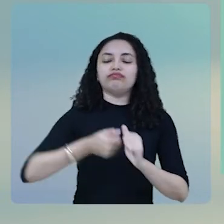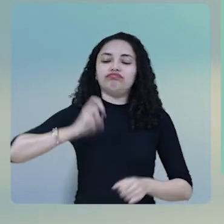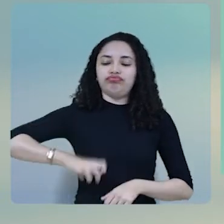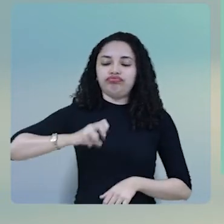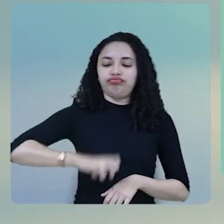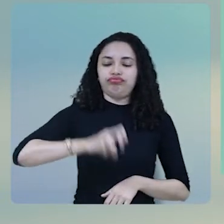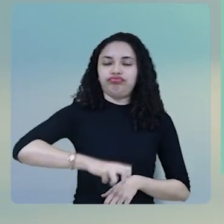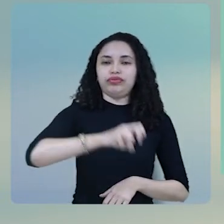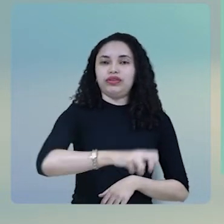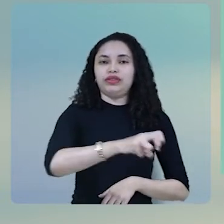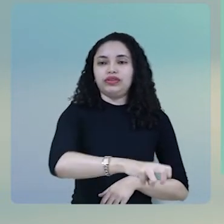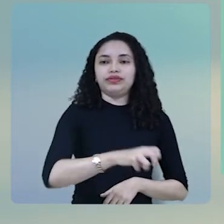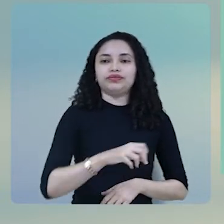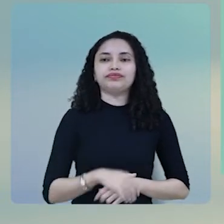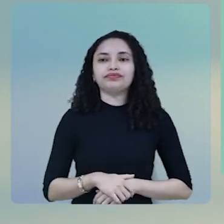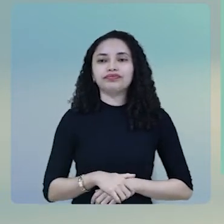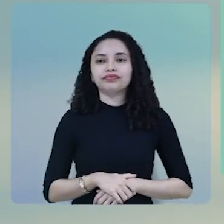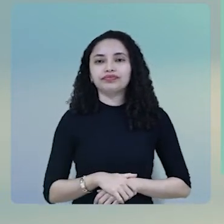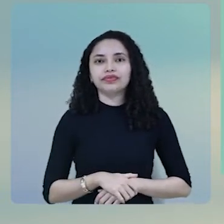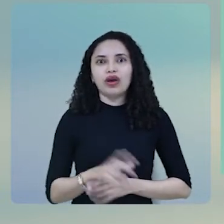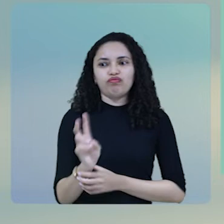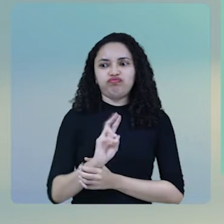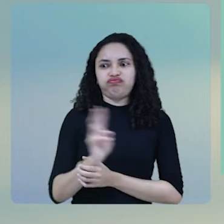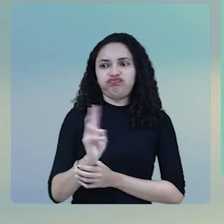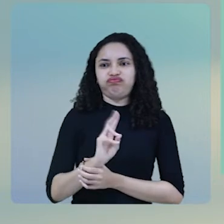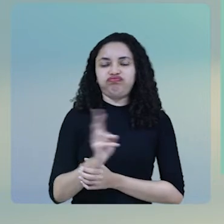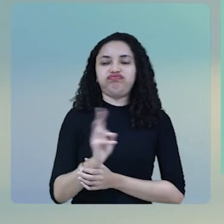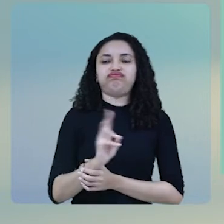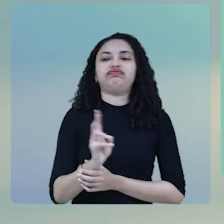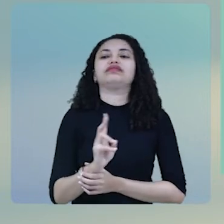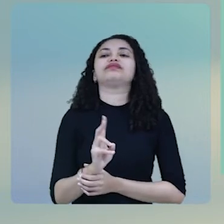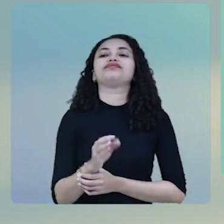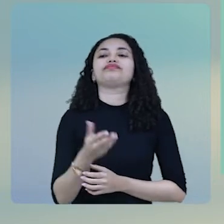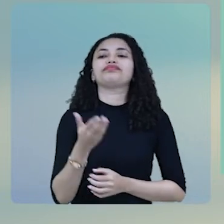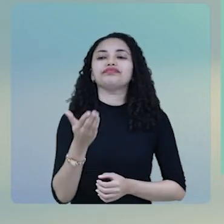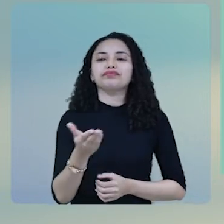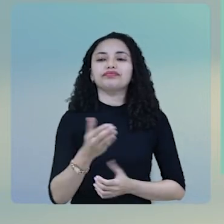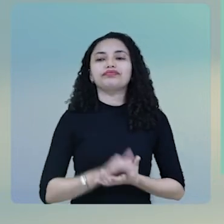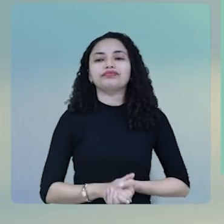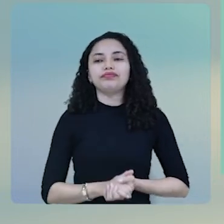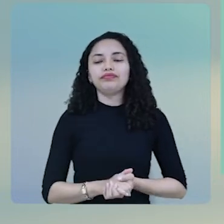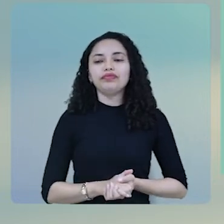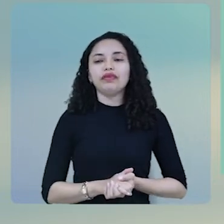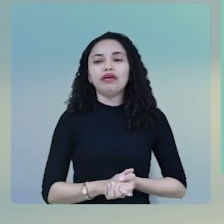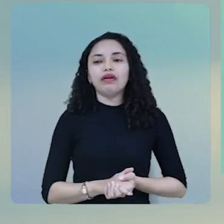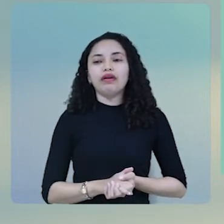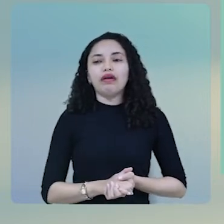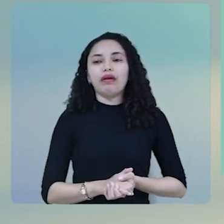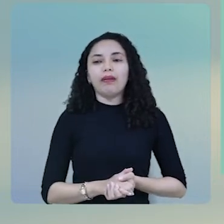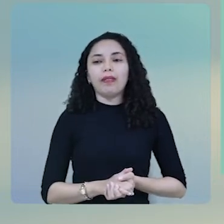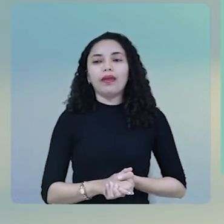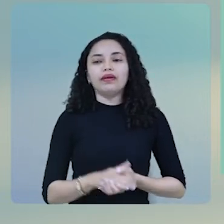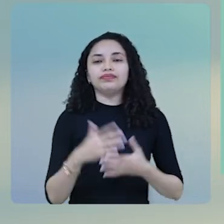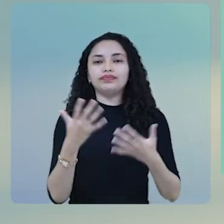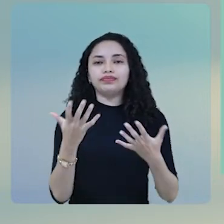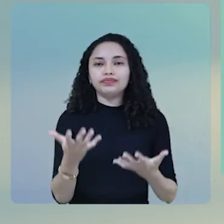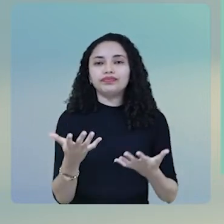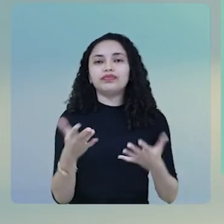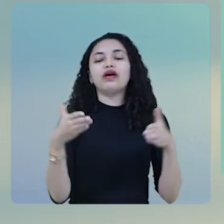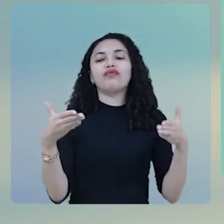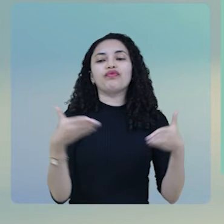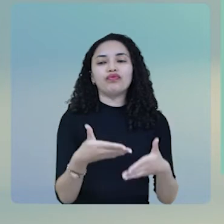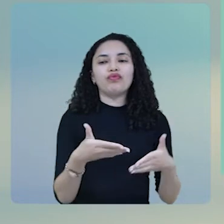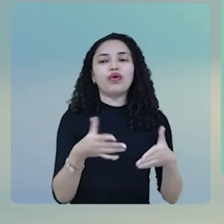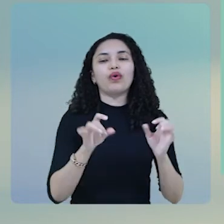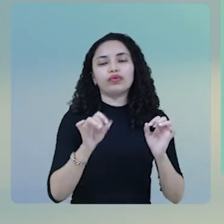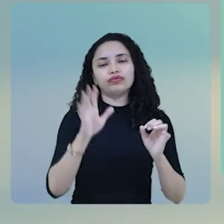As velocidades que a gente tem aí nas provas que a gente chama de provas rasas, porque aí as provas de fundo já são mais voltadas para o que a